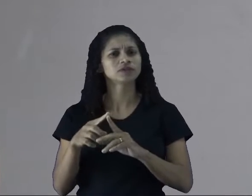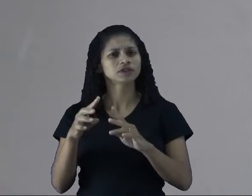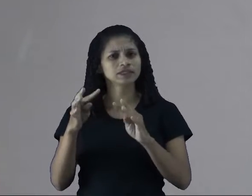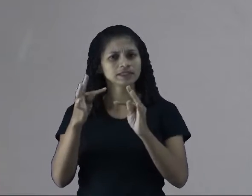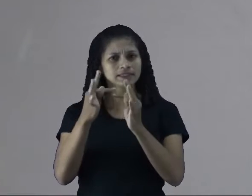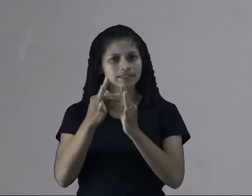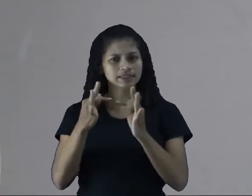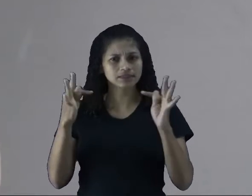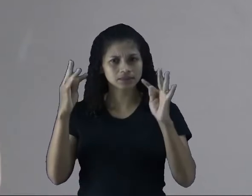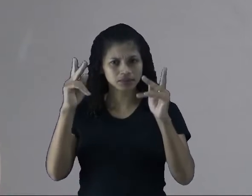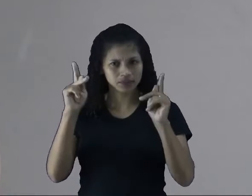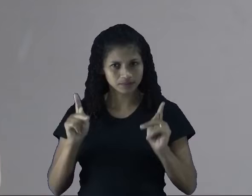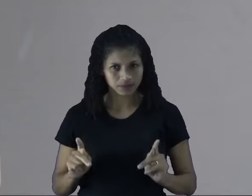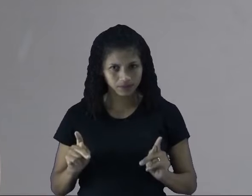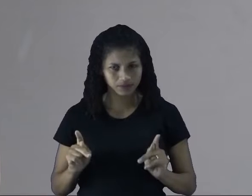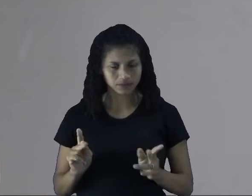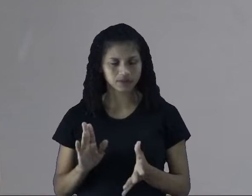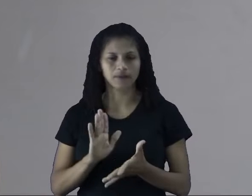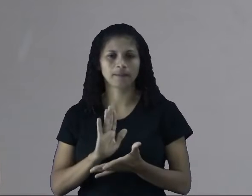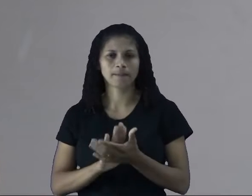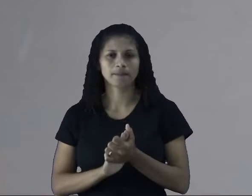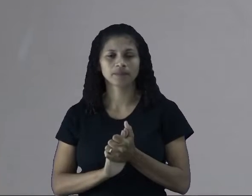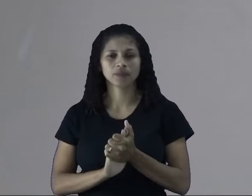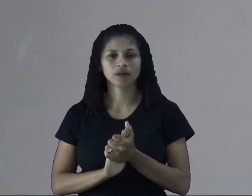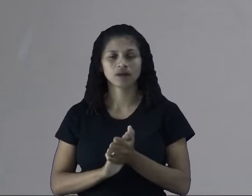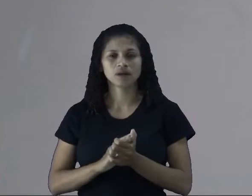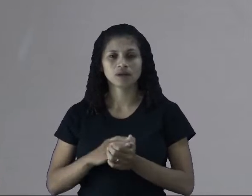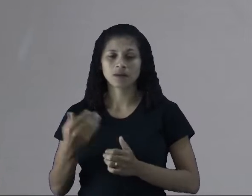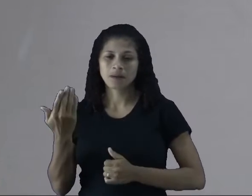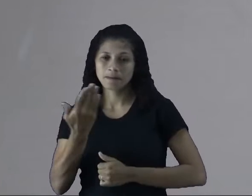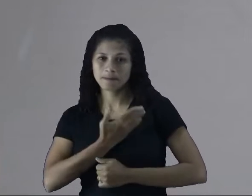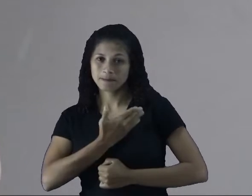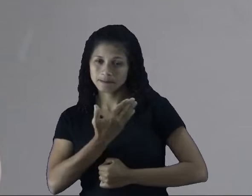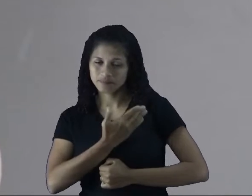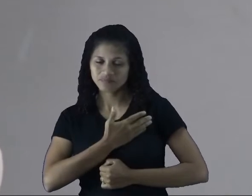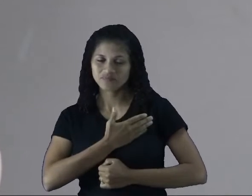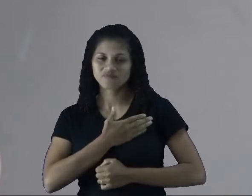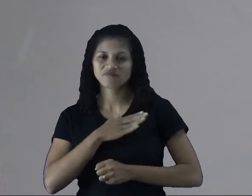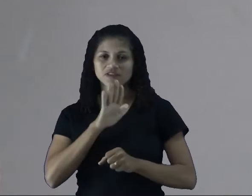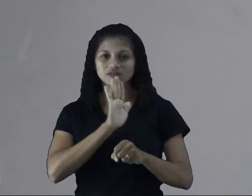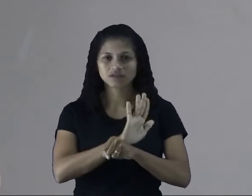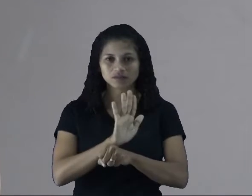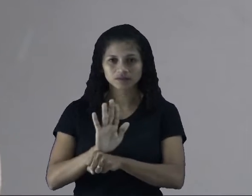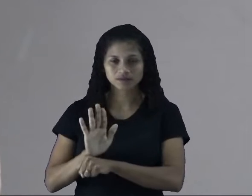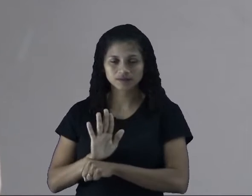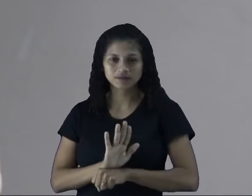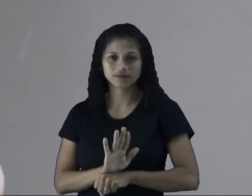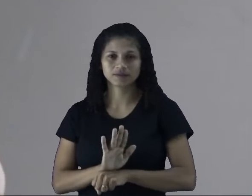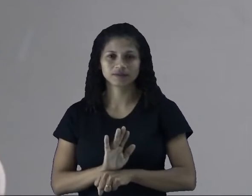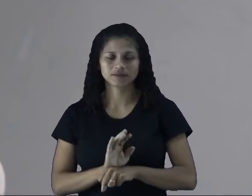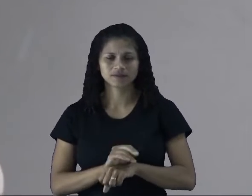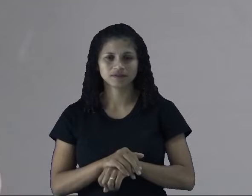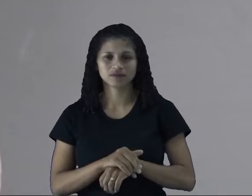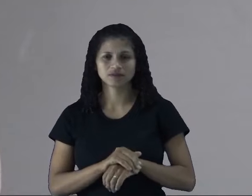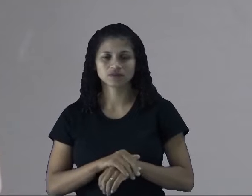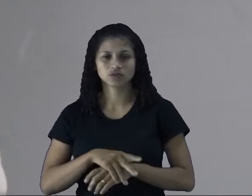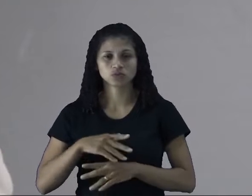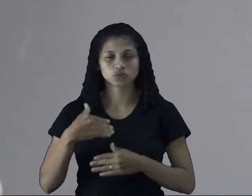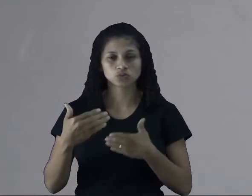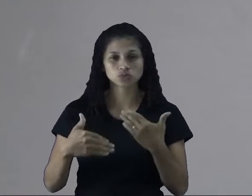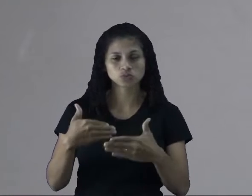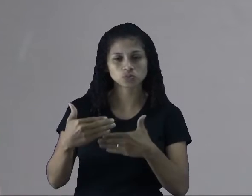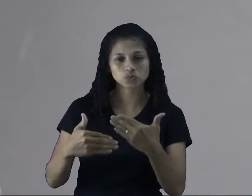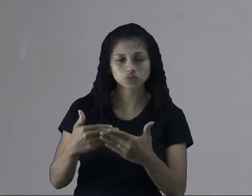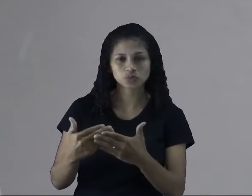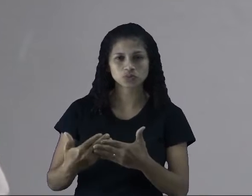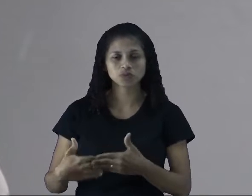todos os estudantes de Química, a tabela periódica ela é nossa melhor amiga. Então, a gente vai levar ela aí por todos os anos, né,